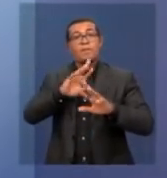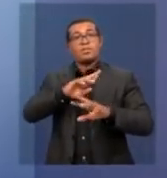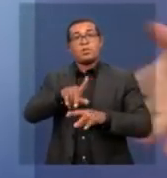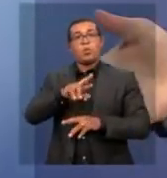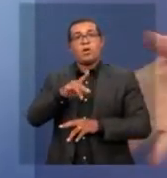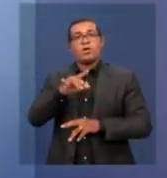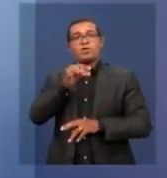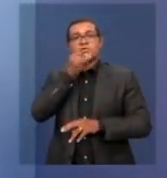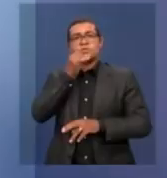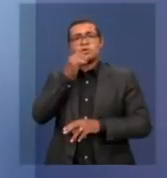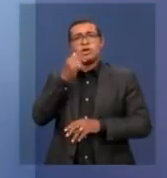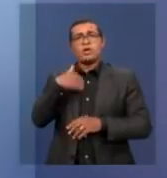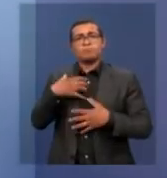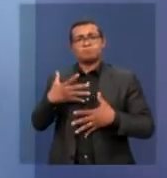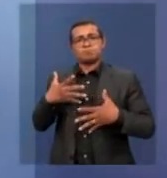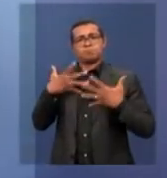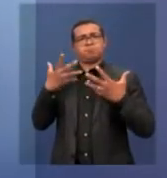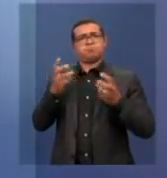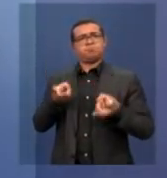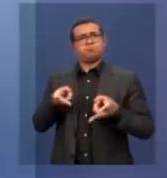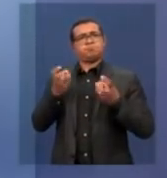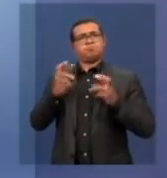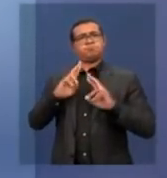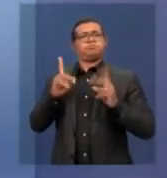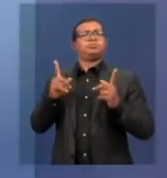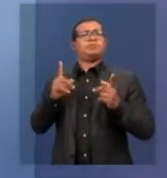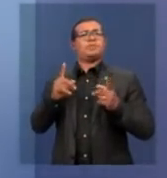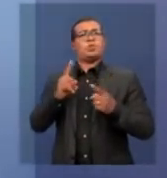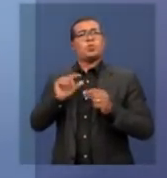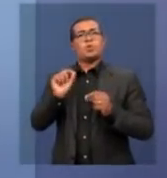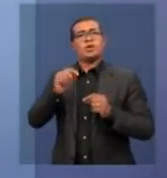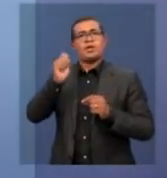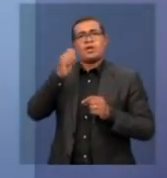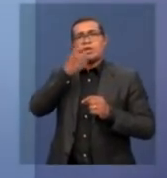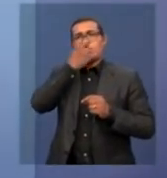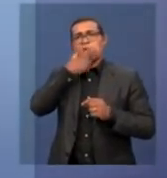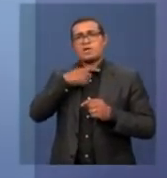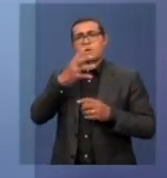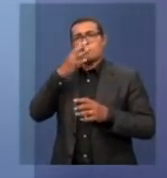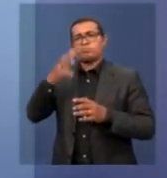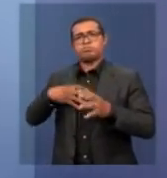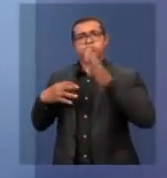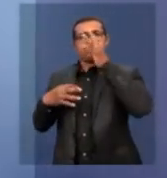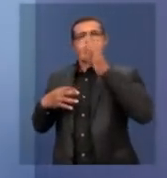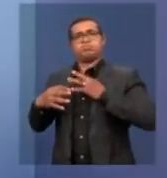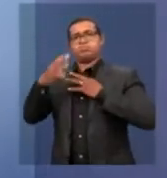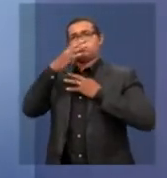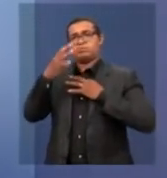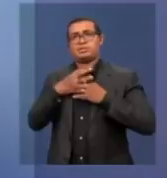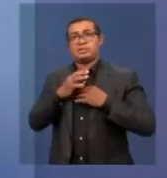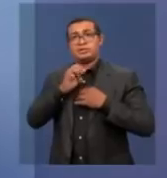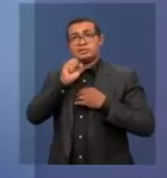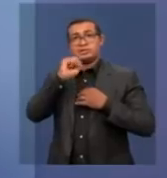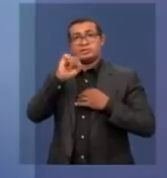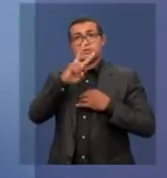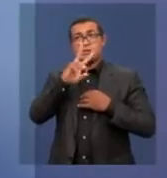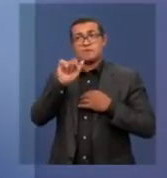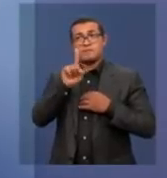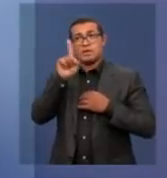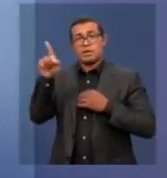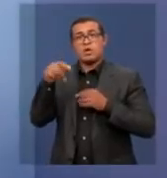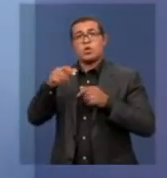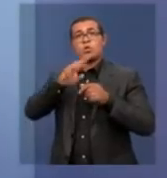eu fico muito assustado assim a crítica que lhe deu e fica fazendo a nossa gestão se você for lá no livro estado